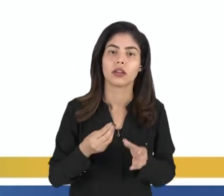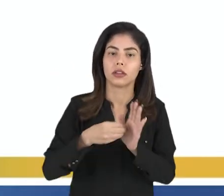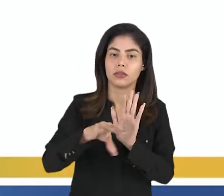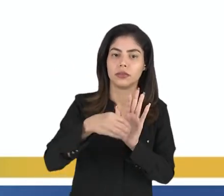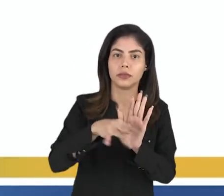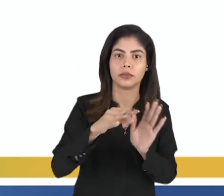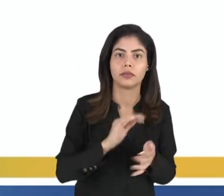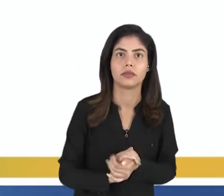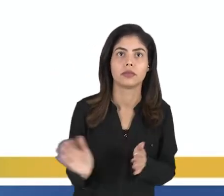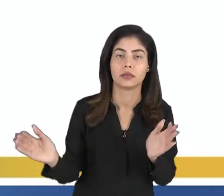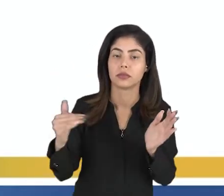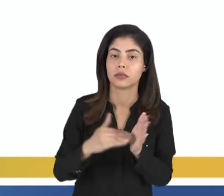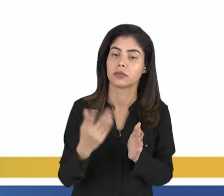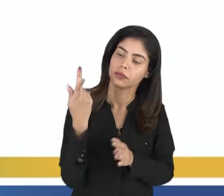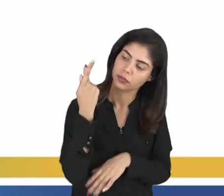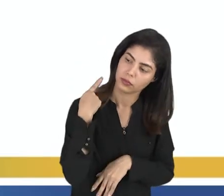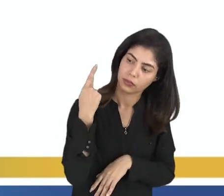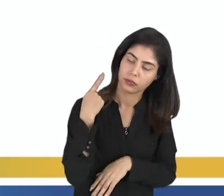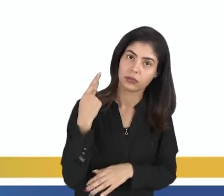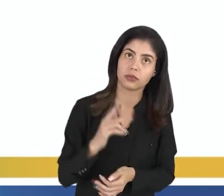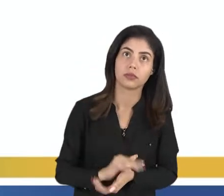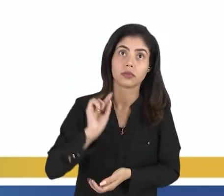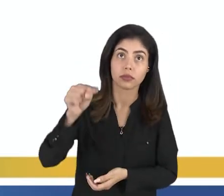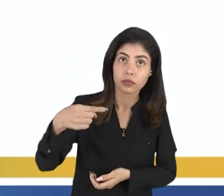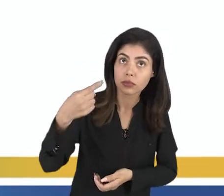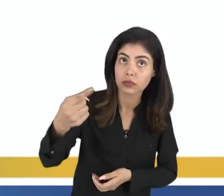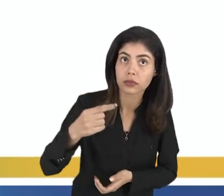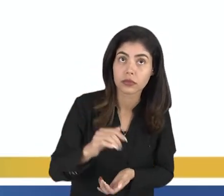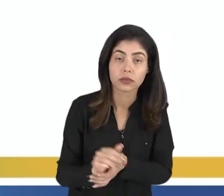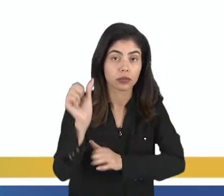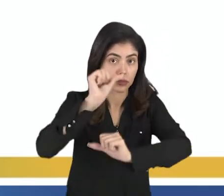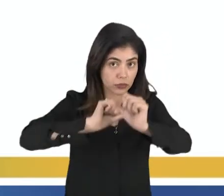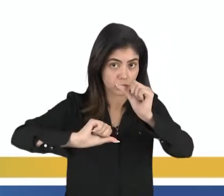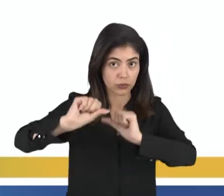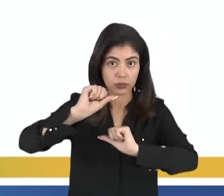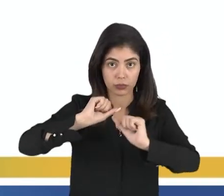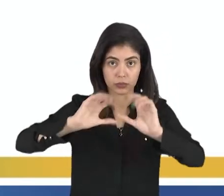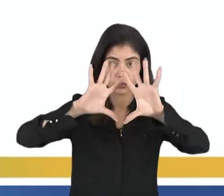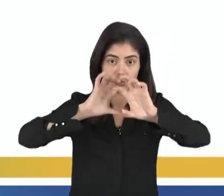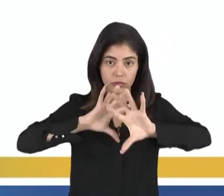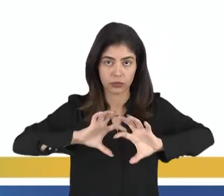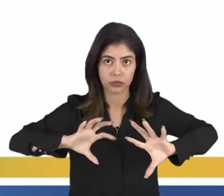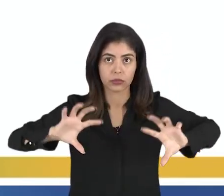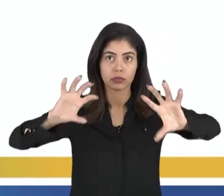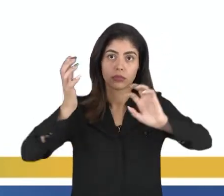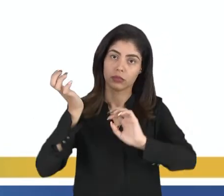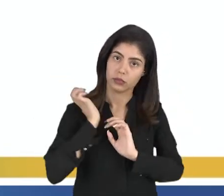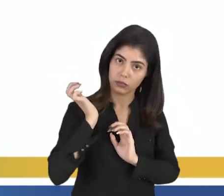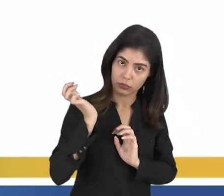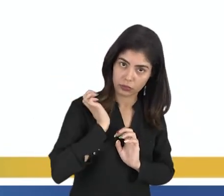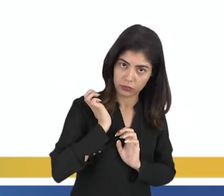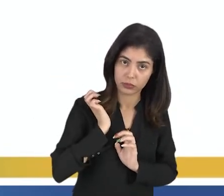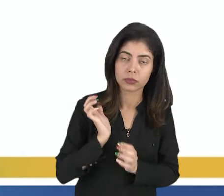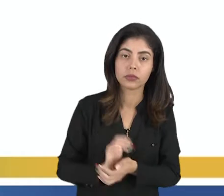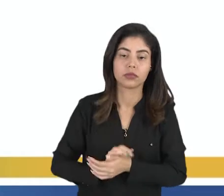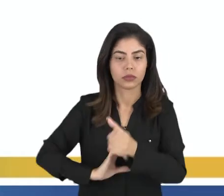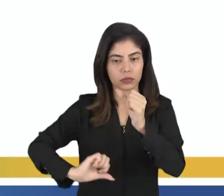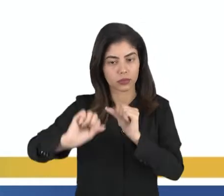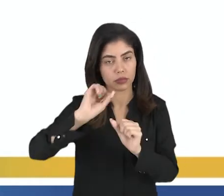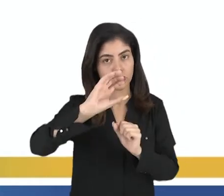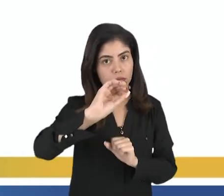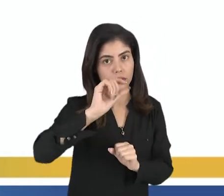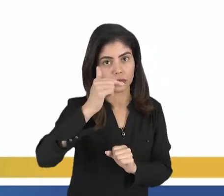eles transmitem até o pulmão. Lá acontece um processo de hematose, em que aquele sangue rico em gás carbônico